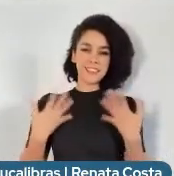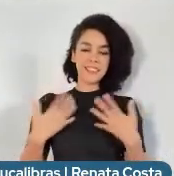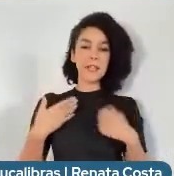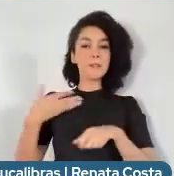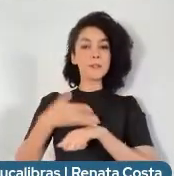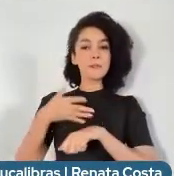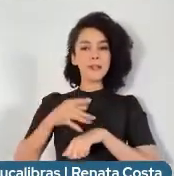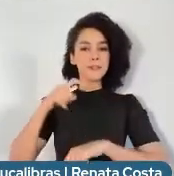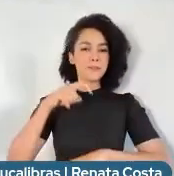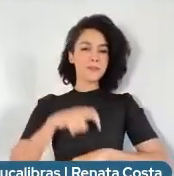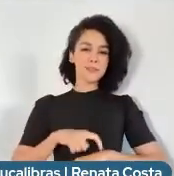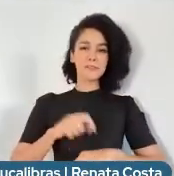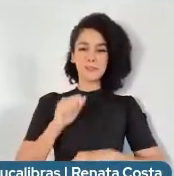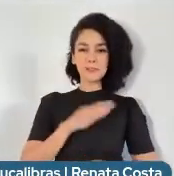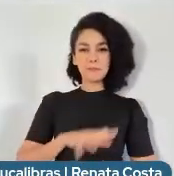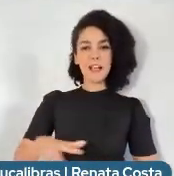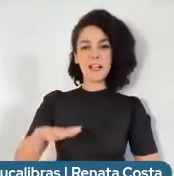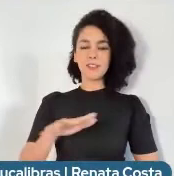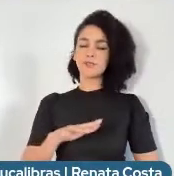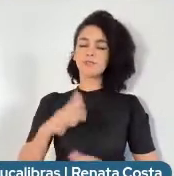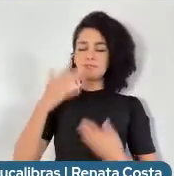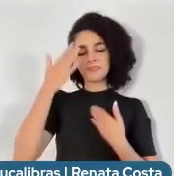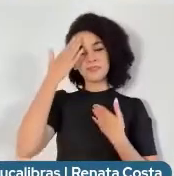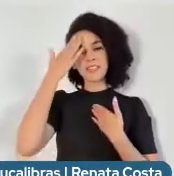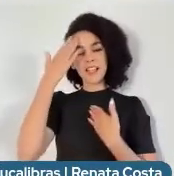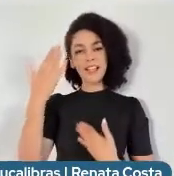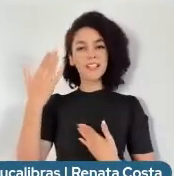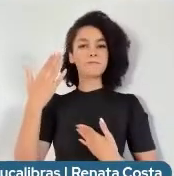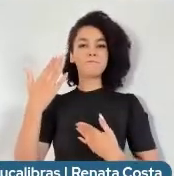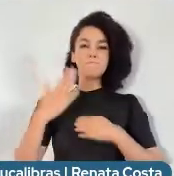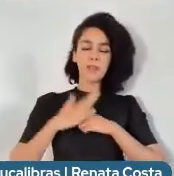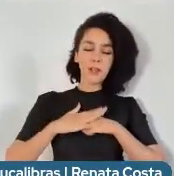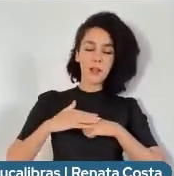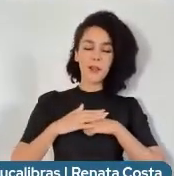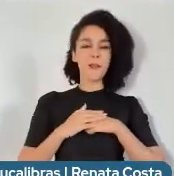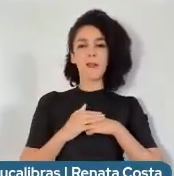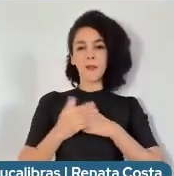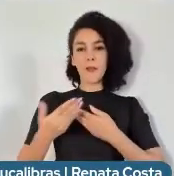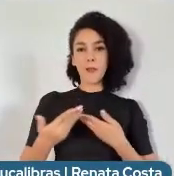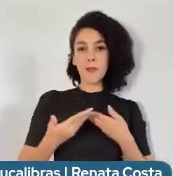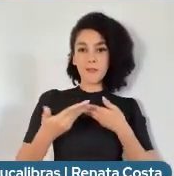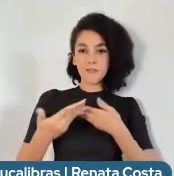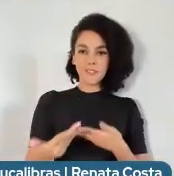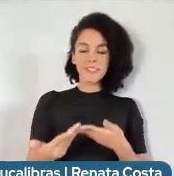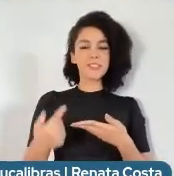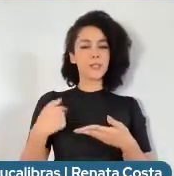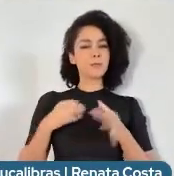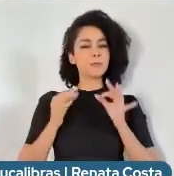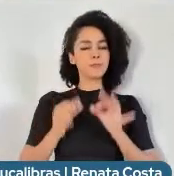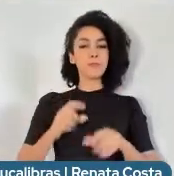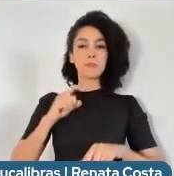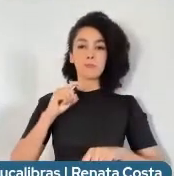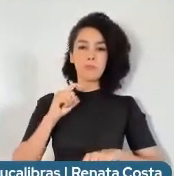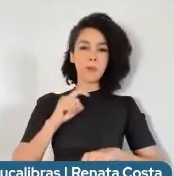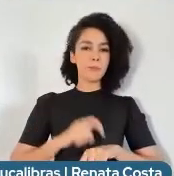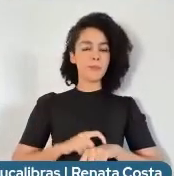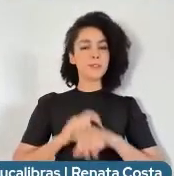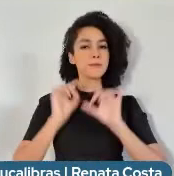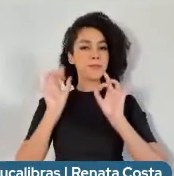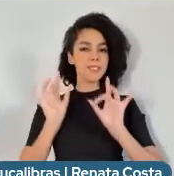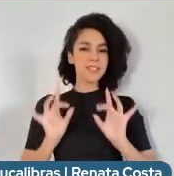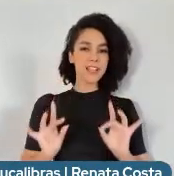momento, desse espaço. É muito obrigada pela gentileza, pelo convite. Eu tenho convicção de que será um momento especial, né,